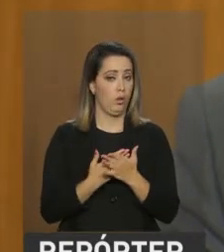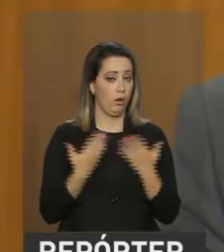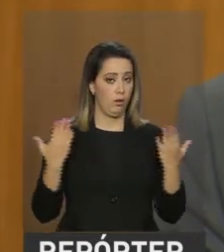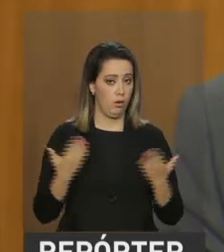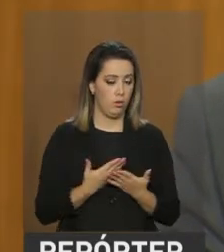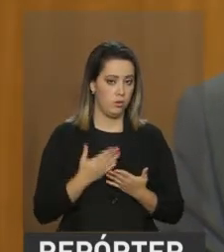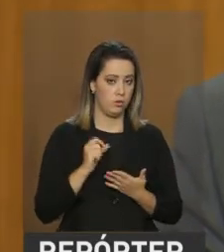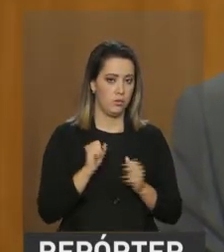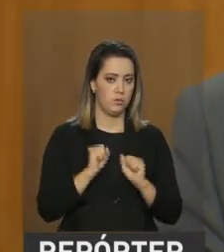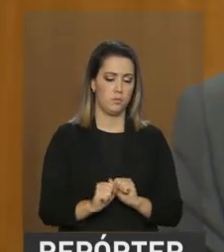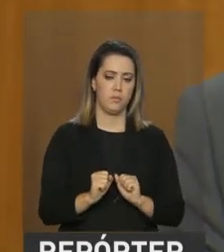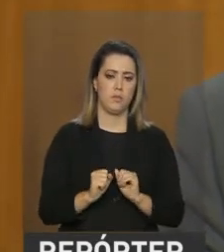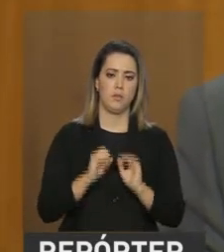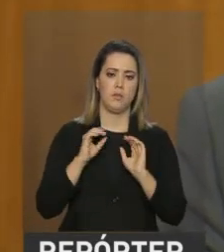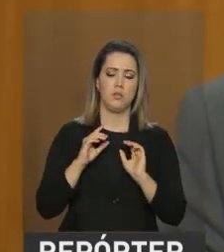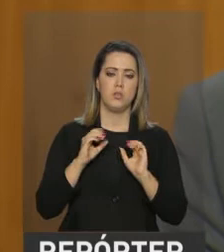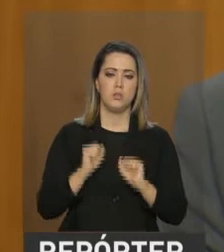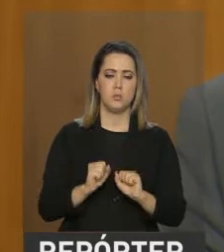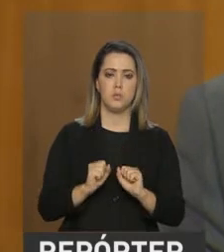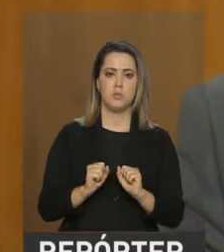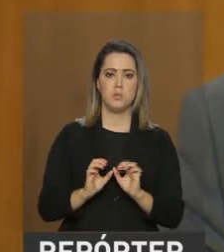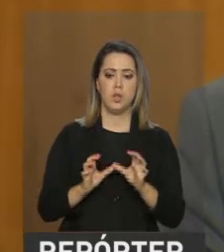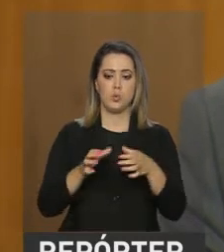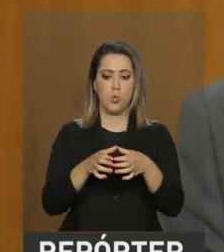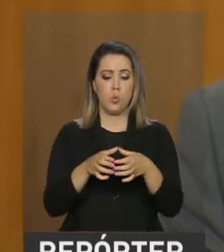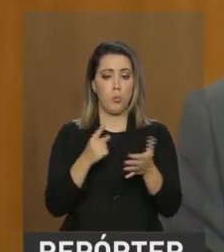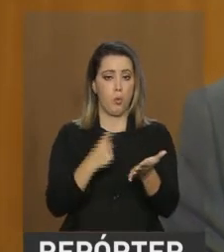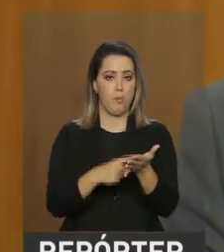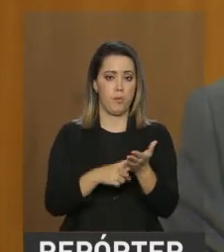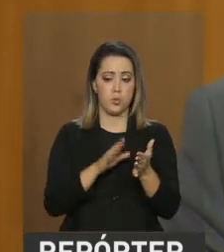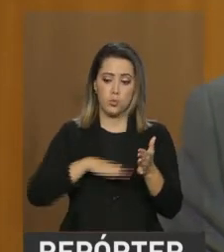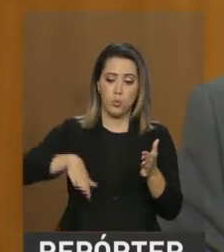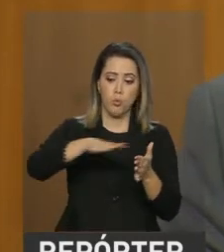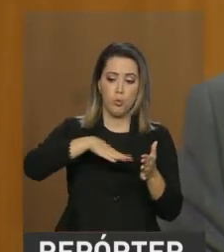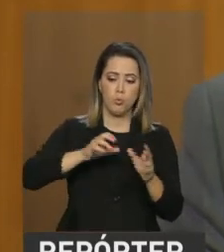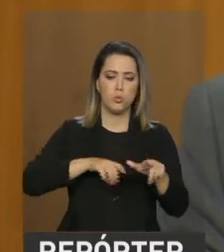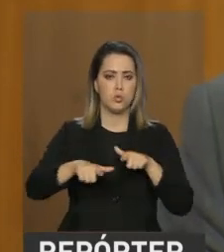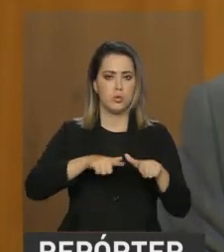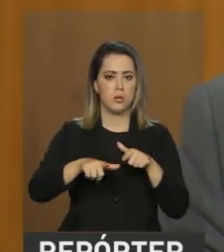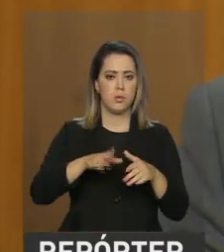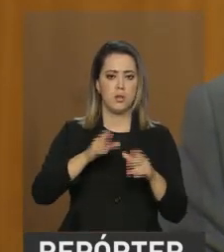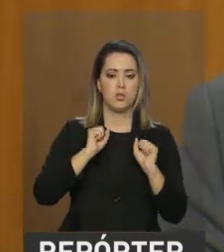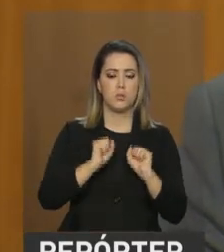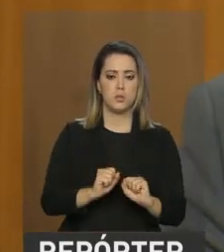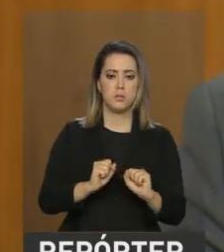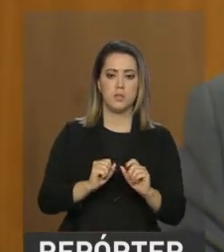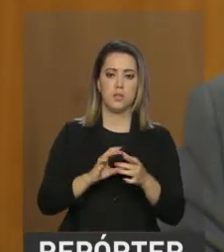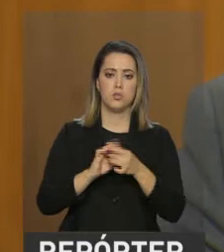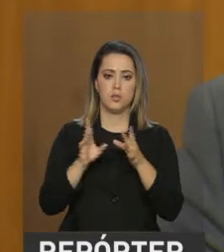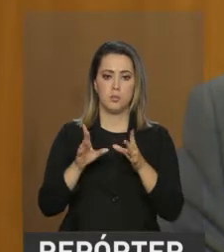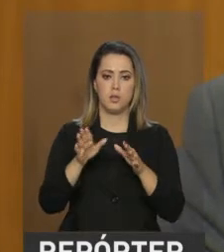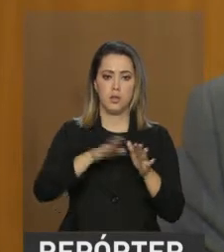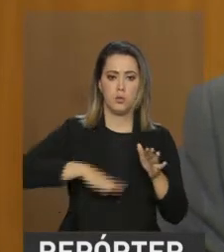a possibilidade de permitir que a convenção coletiva com a possibilidade de permitir que a